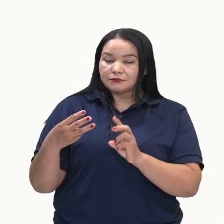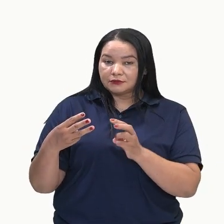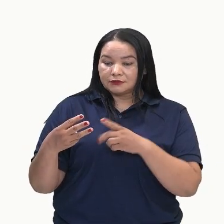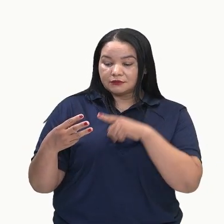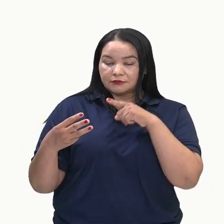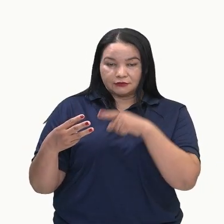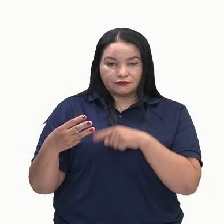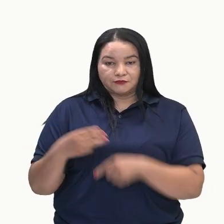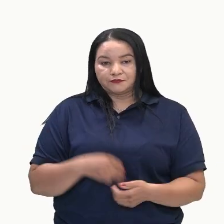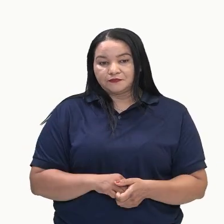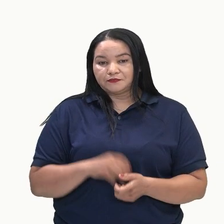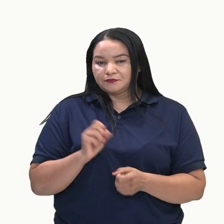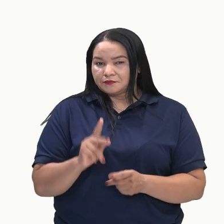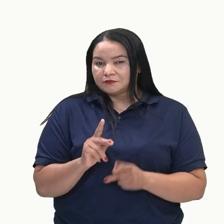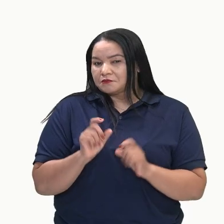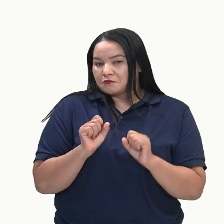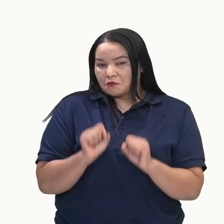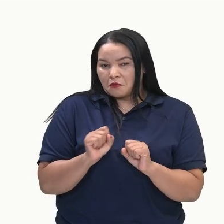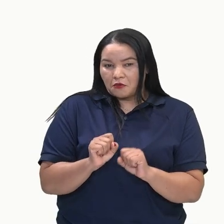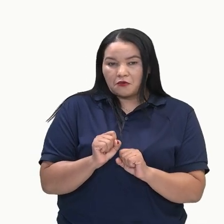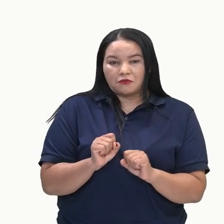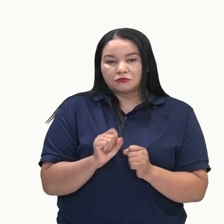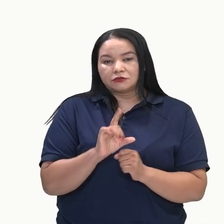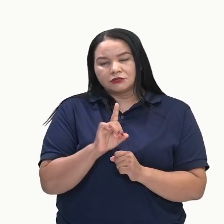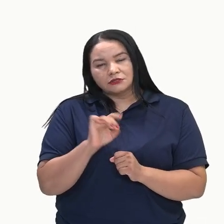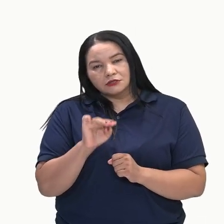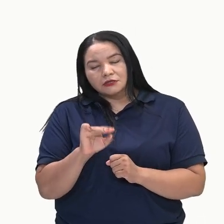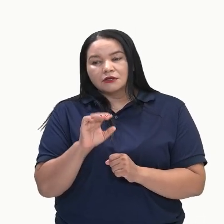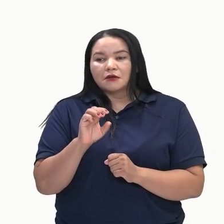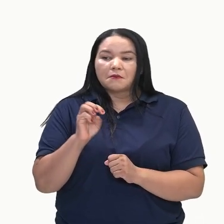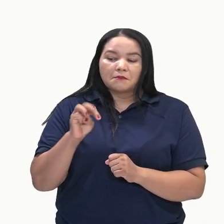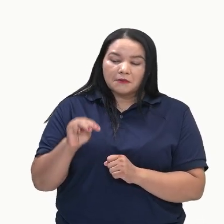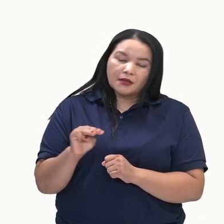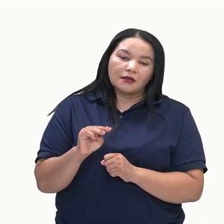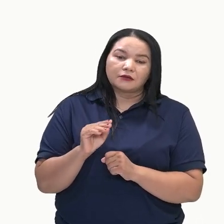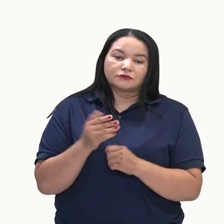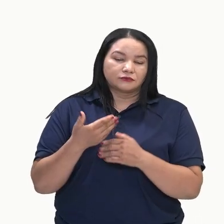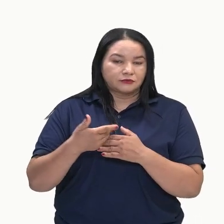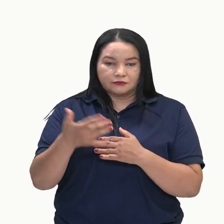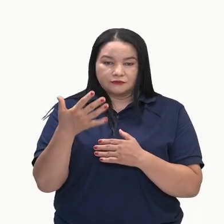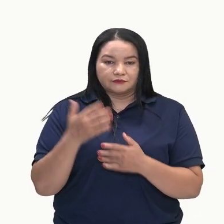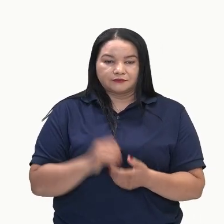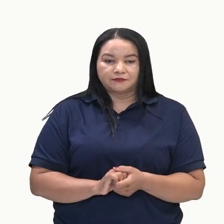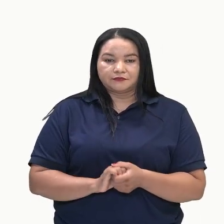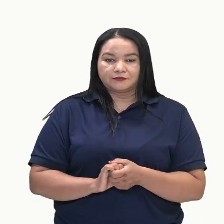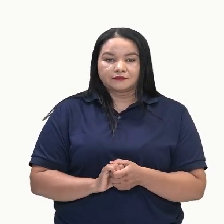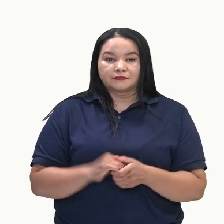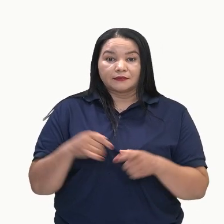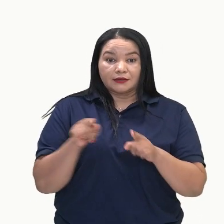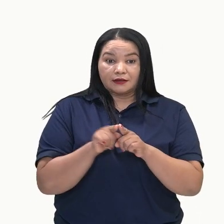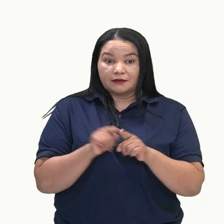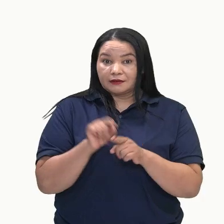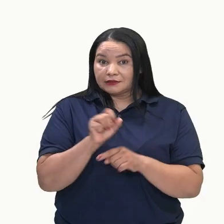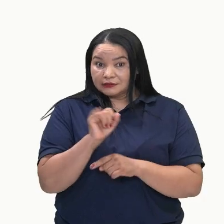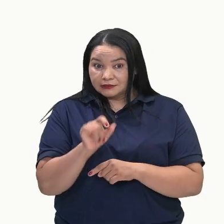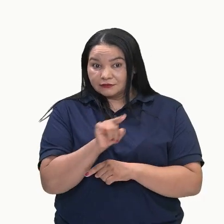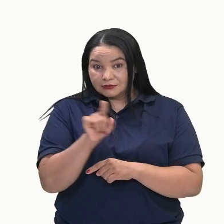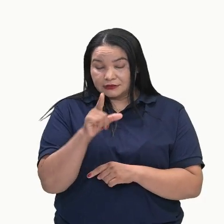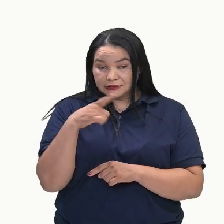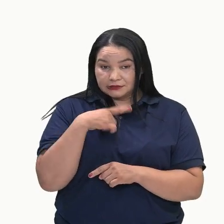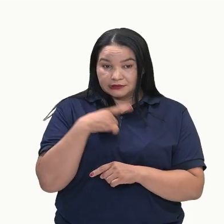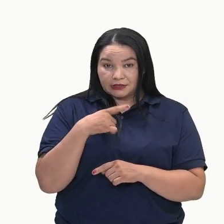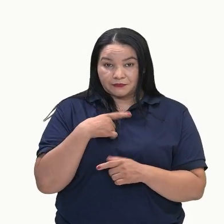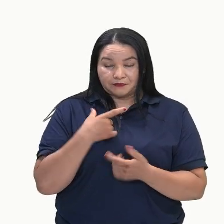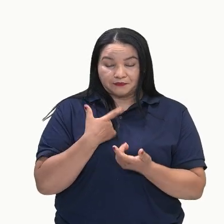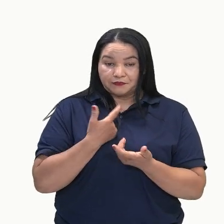seja decímetro cúbico, centímetro, metro e por aí vai. Tudo bem? Então, se você tem um recipiente